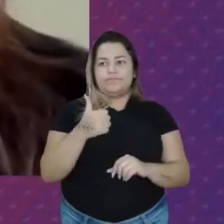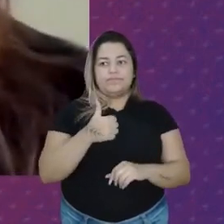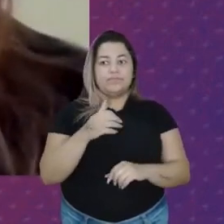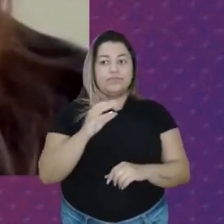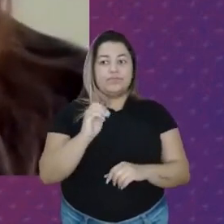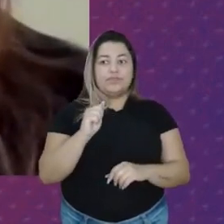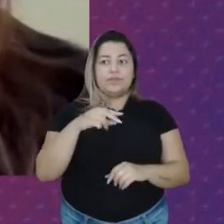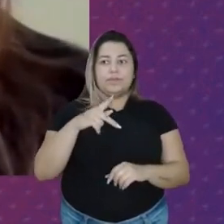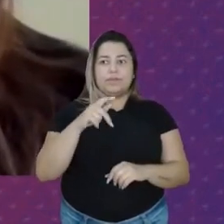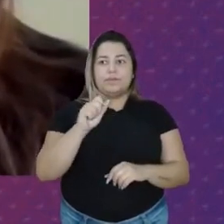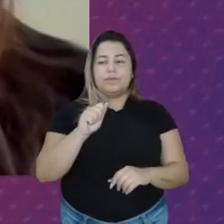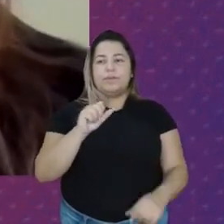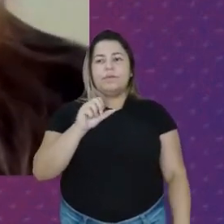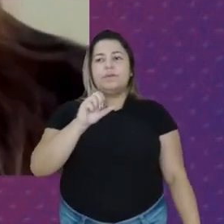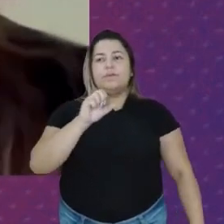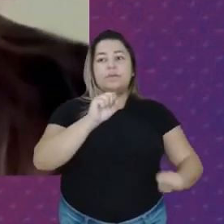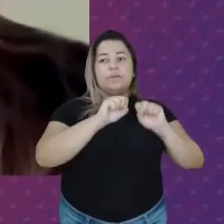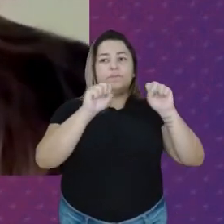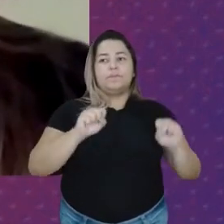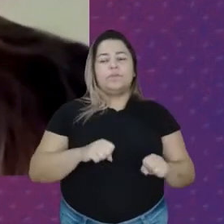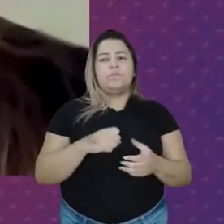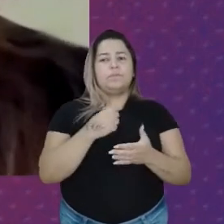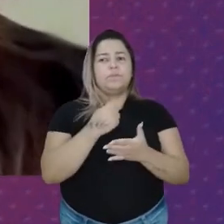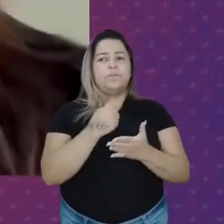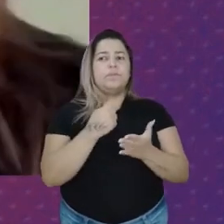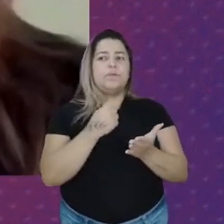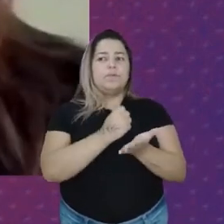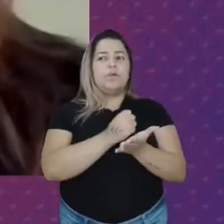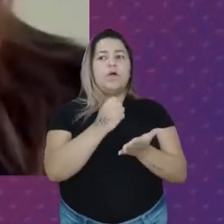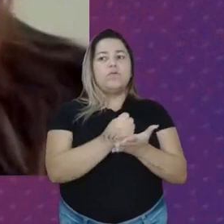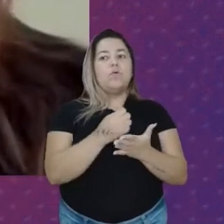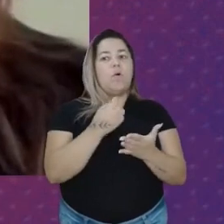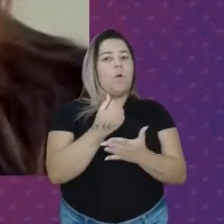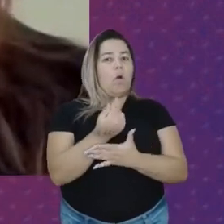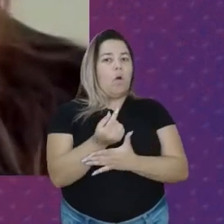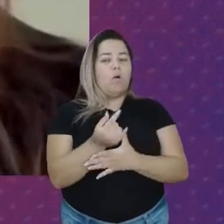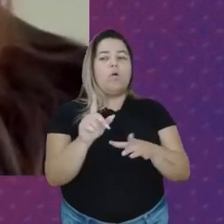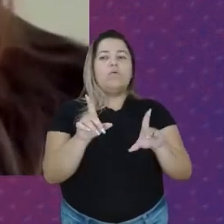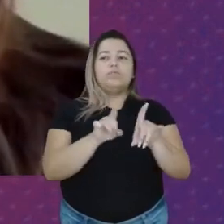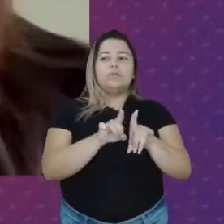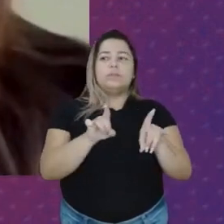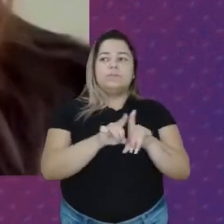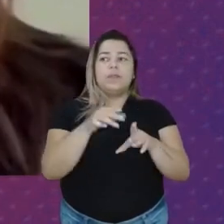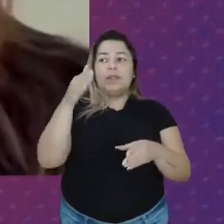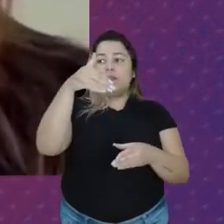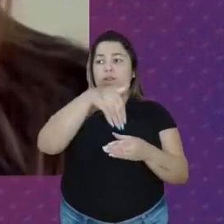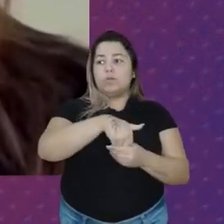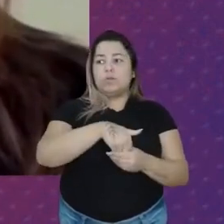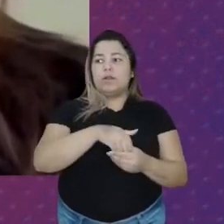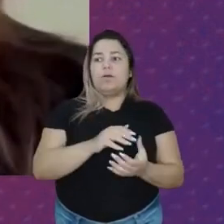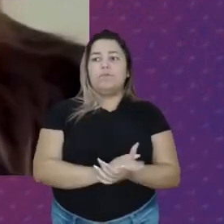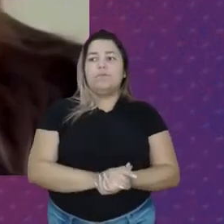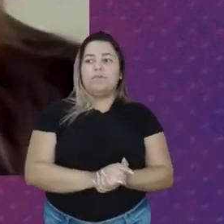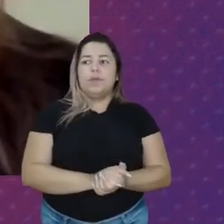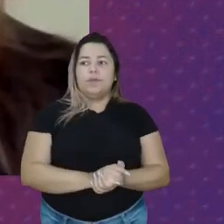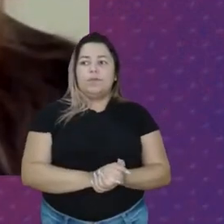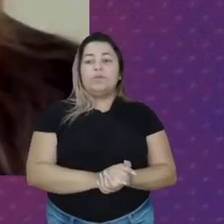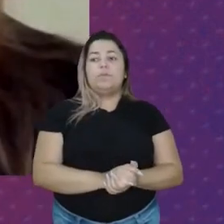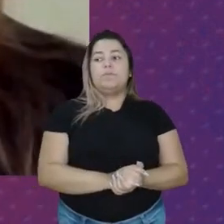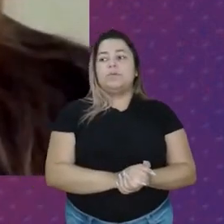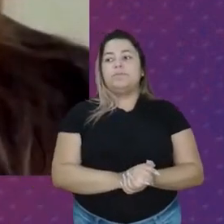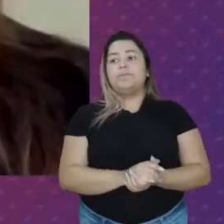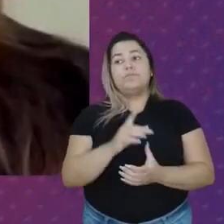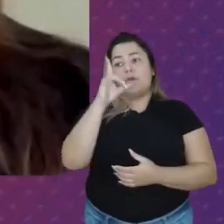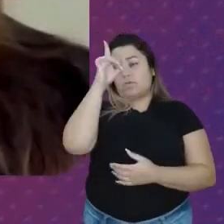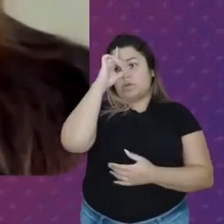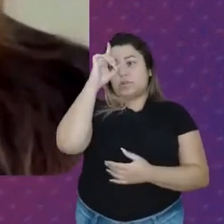que é o SPCE, que é o Sistema de Prestação de Contas Eleitorais, né? Então, esse sistema ele é alimentado praticamente diariamente,